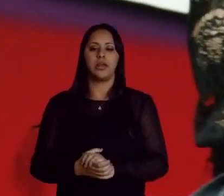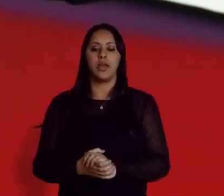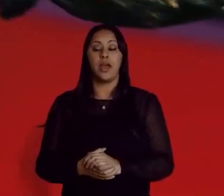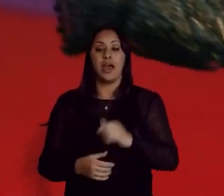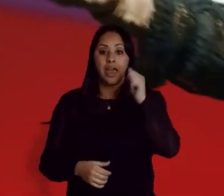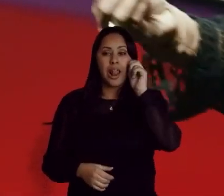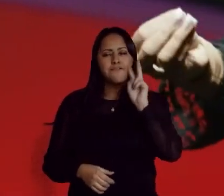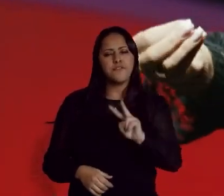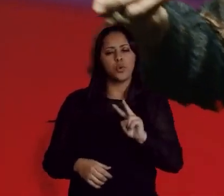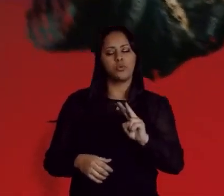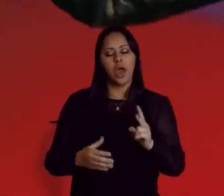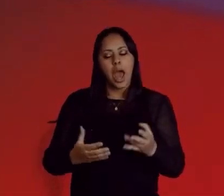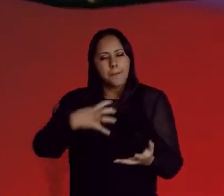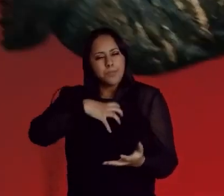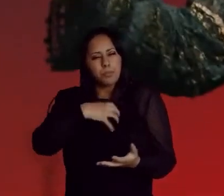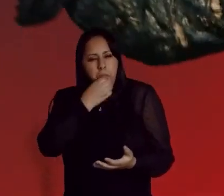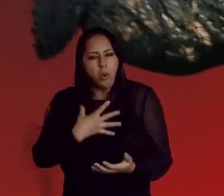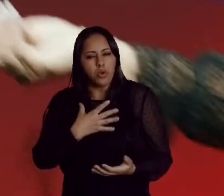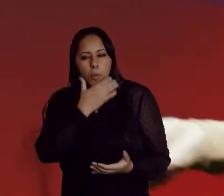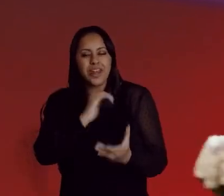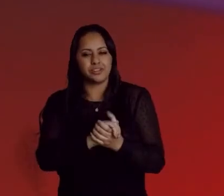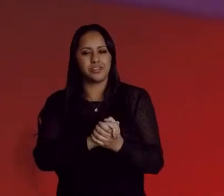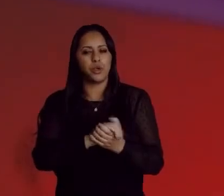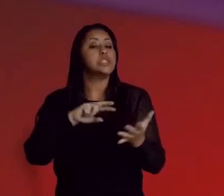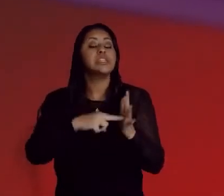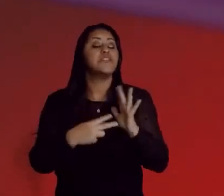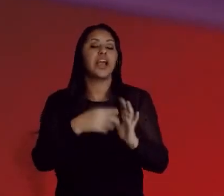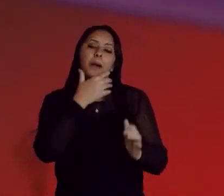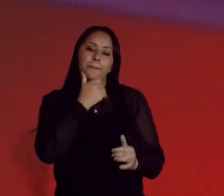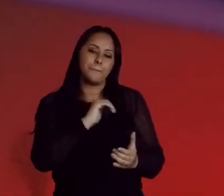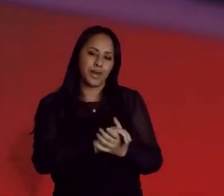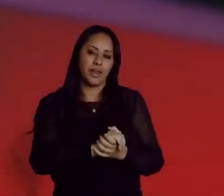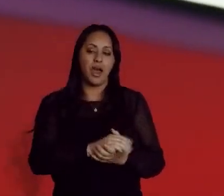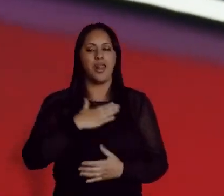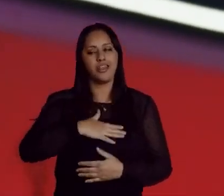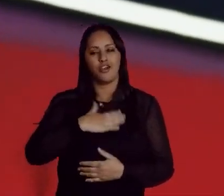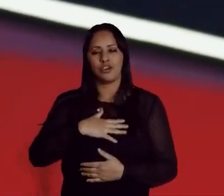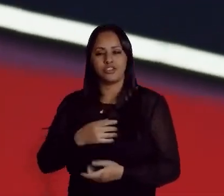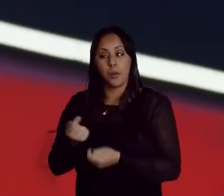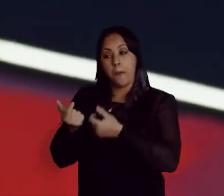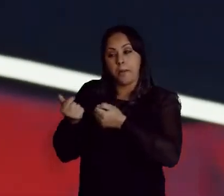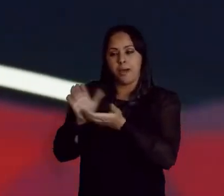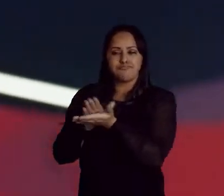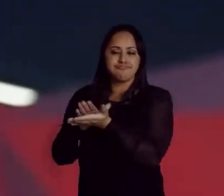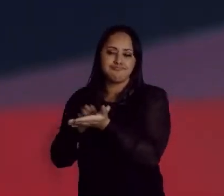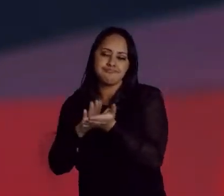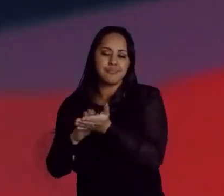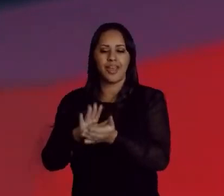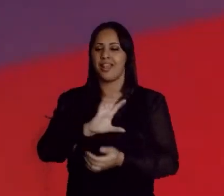que ele tinha, e nós descobrimos assim, eu disse: o que é amar para ele? Ah, ele gosta que as pessoas elogiam ele. Quando fala que o churrasco dele